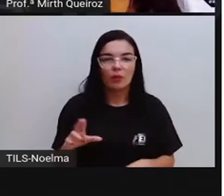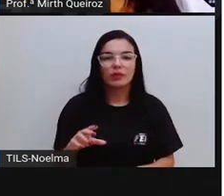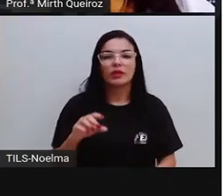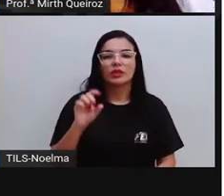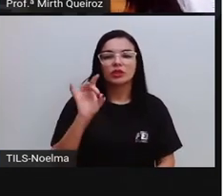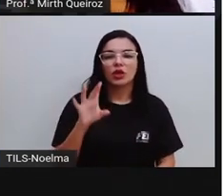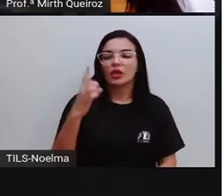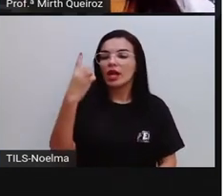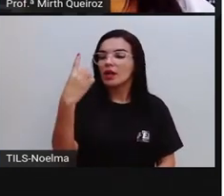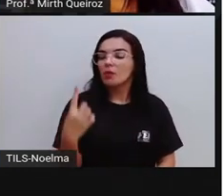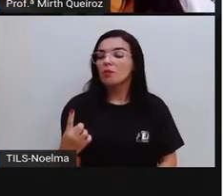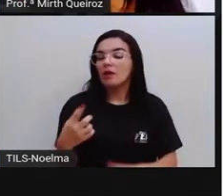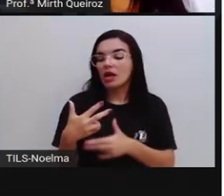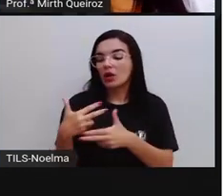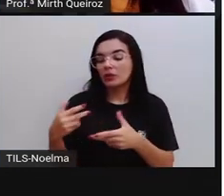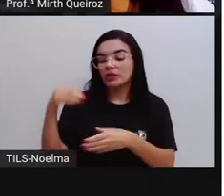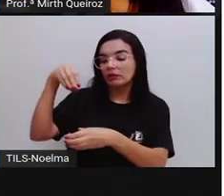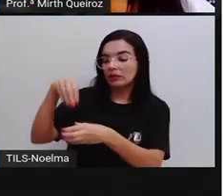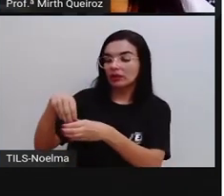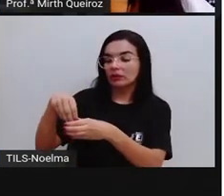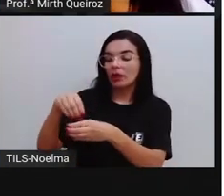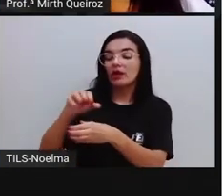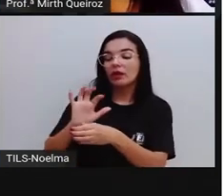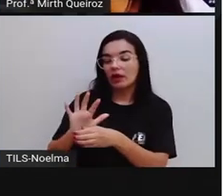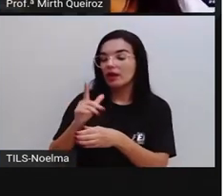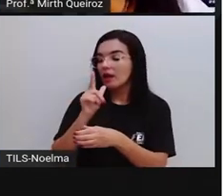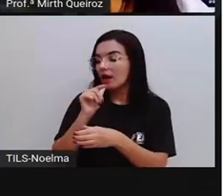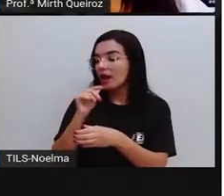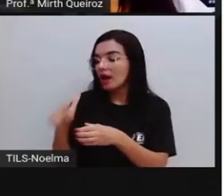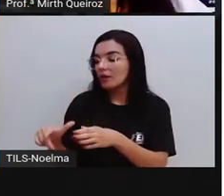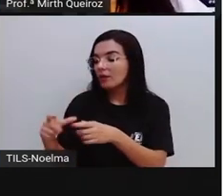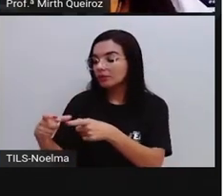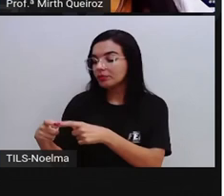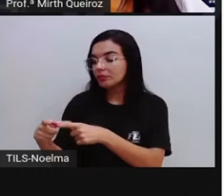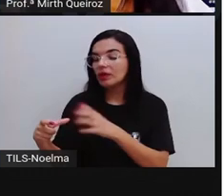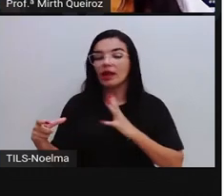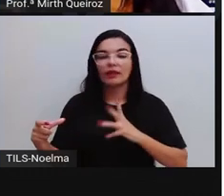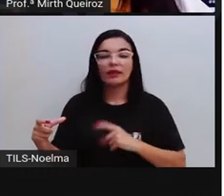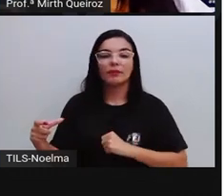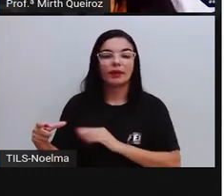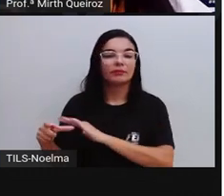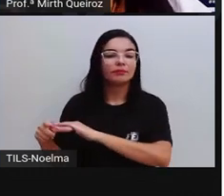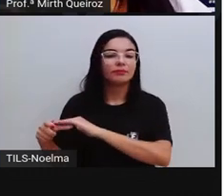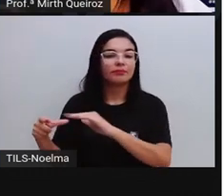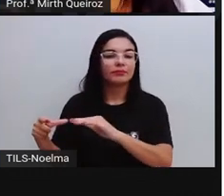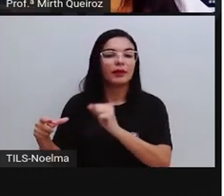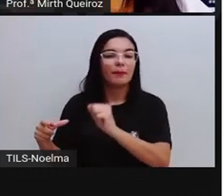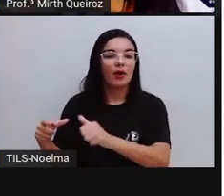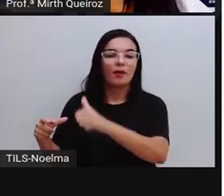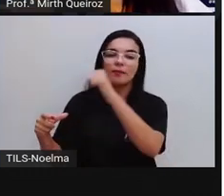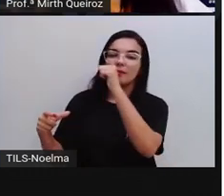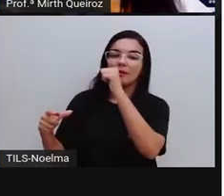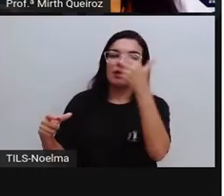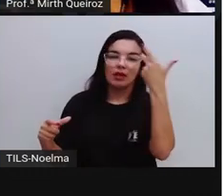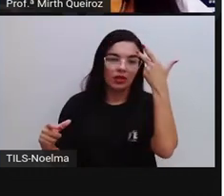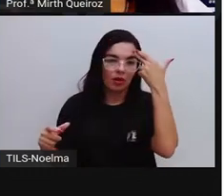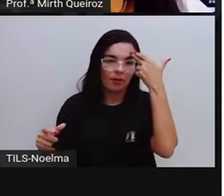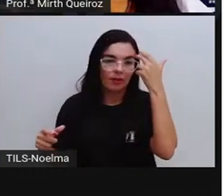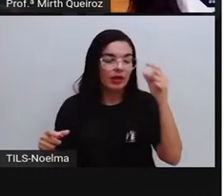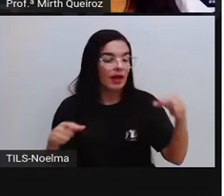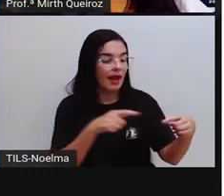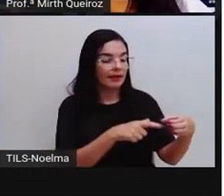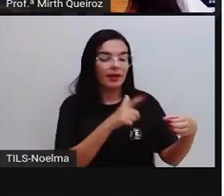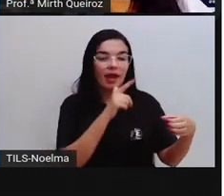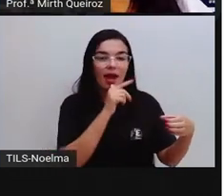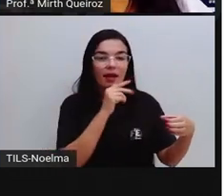homogêneo de uma fase só, mas só tem um componente. No caso da mistura, tem mais de um componente e tem também só uma